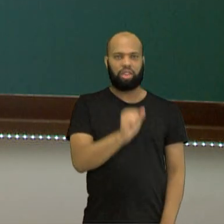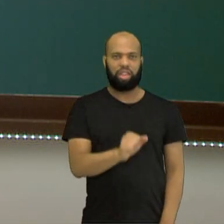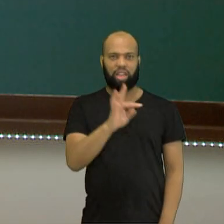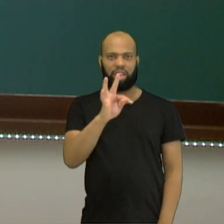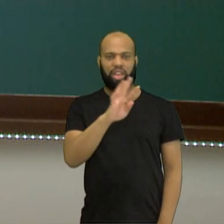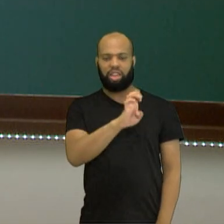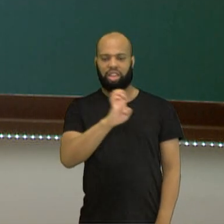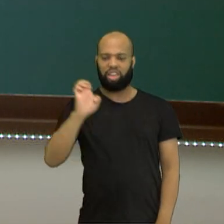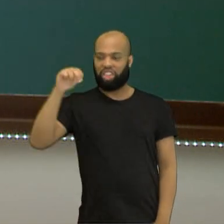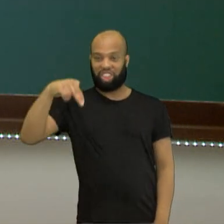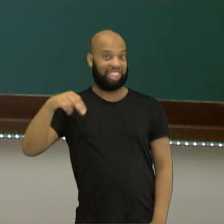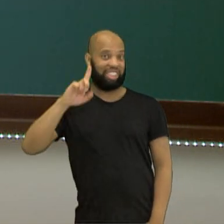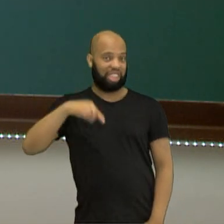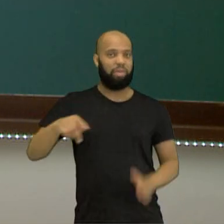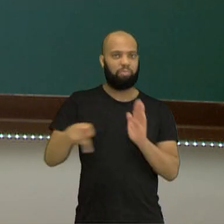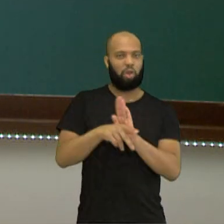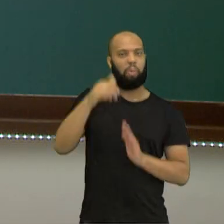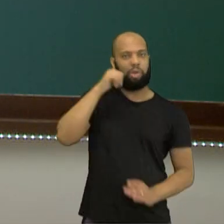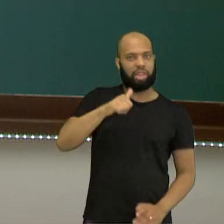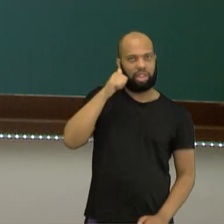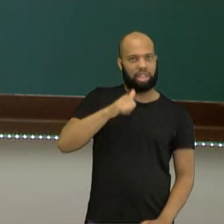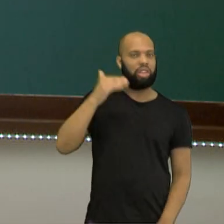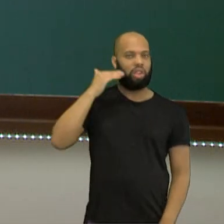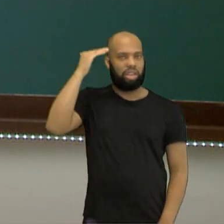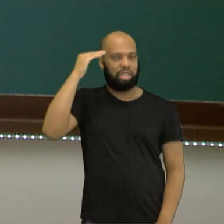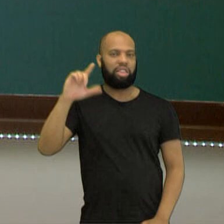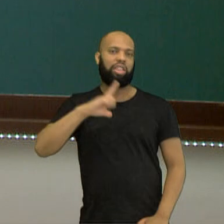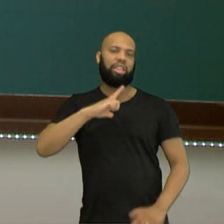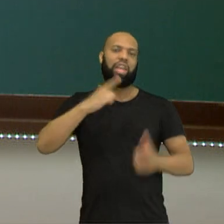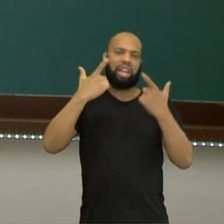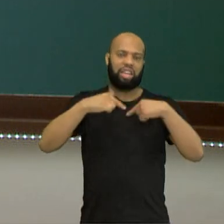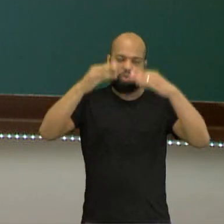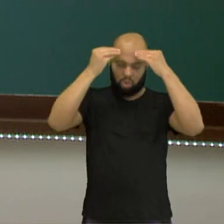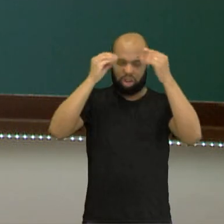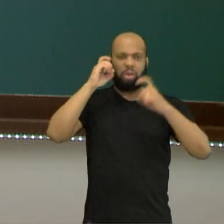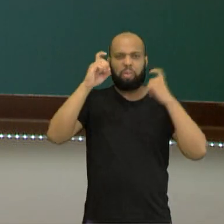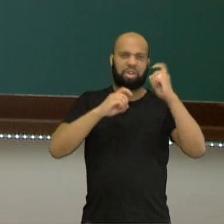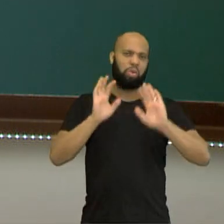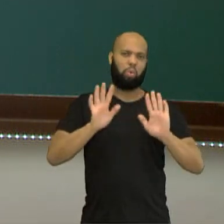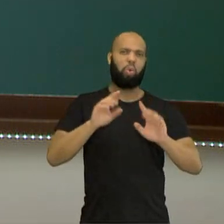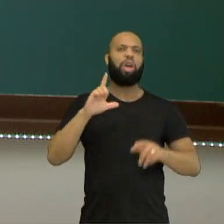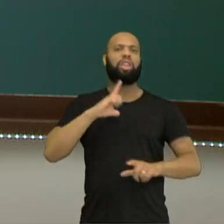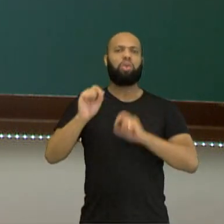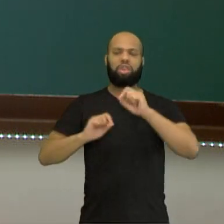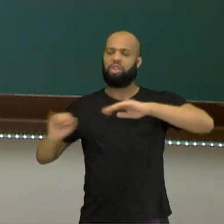linguagem mais informal, menos preocupada, não é?